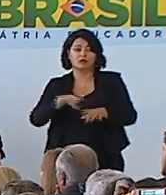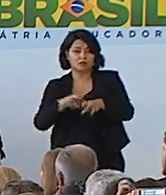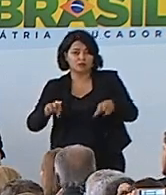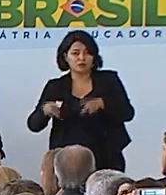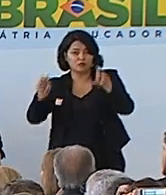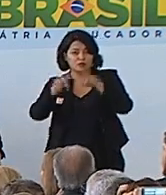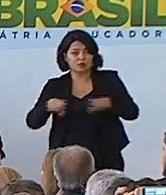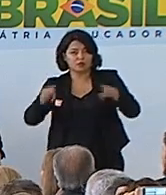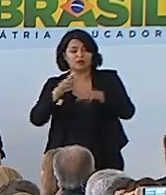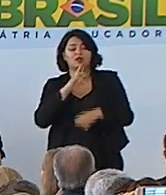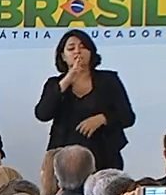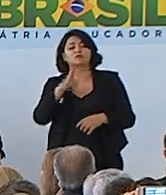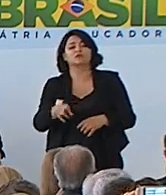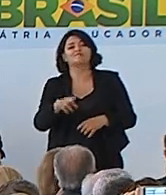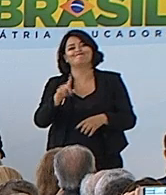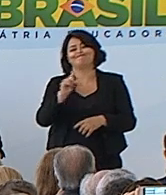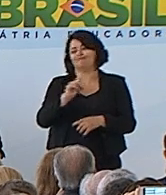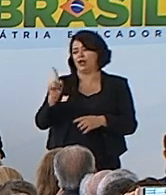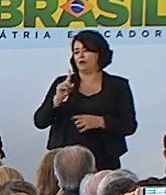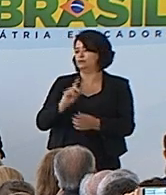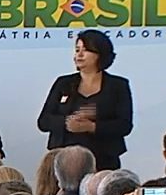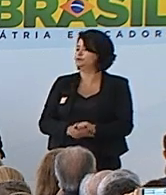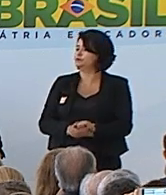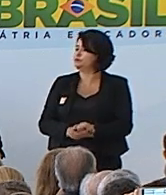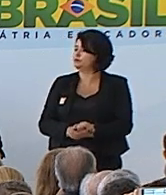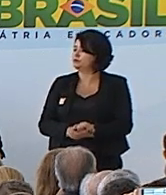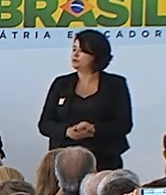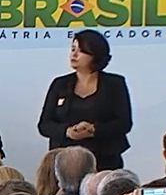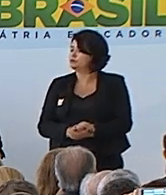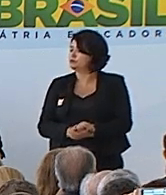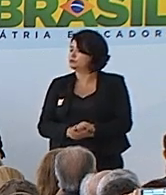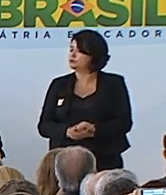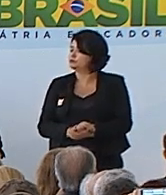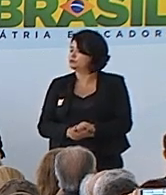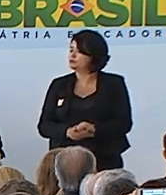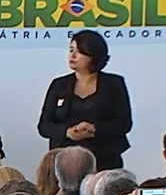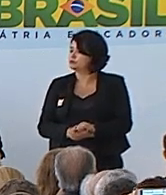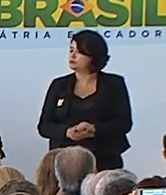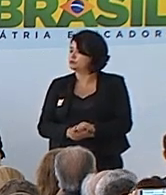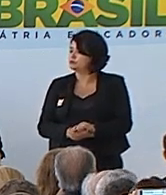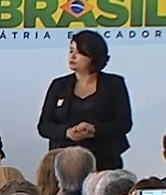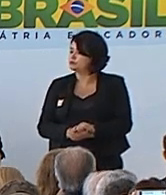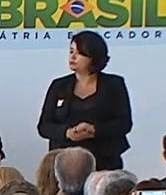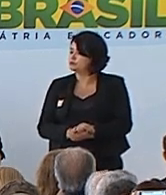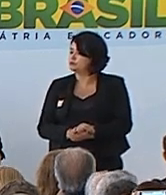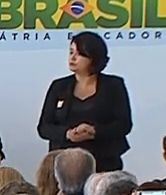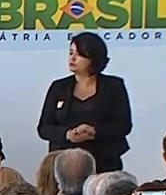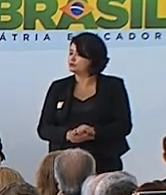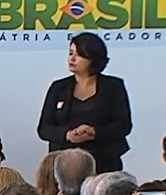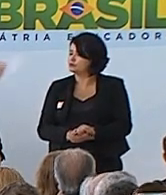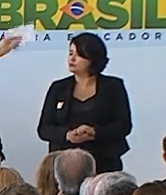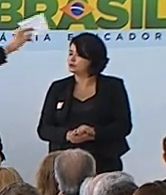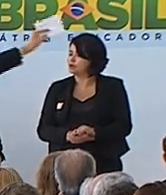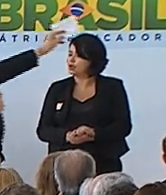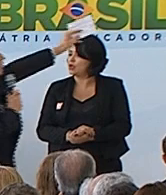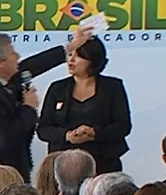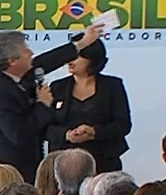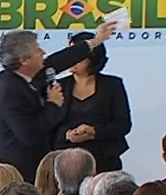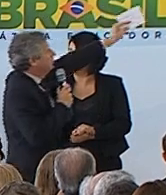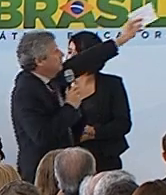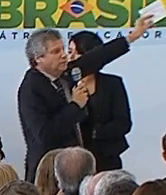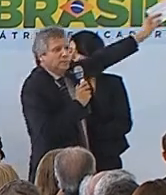resposta é não Então tá bom vamos ver o que acontece quando d a resposta não continua a classificação de risco